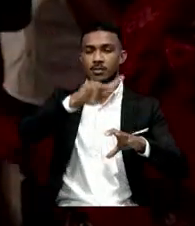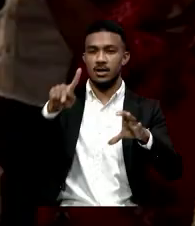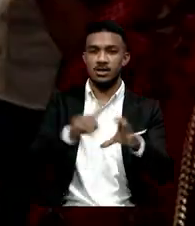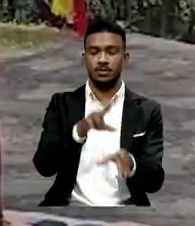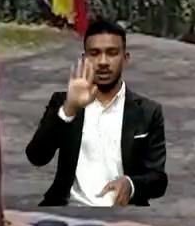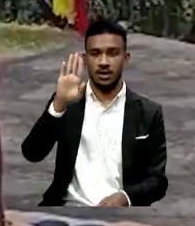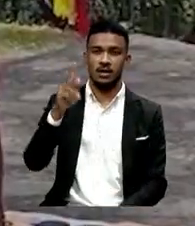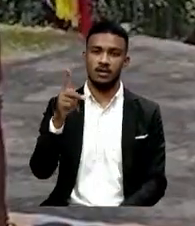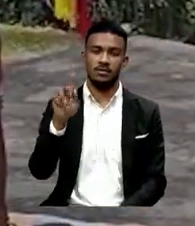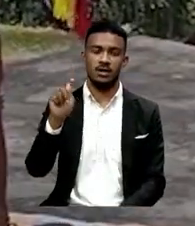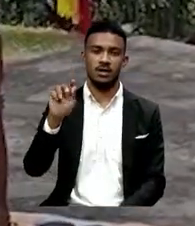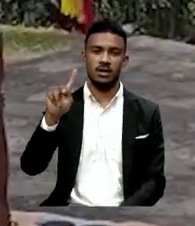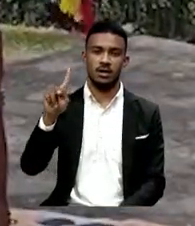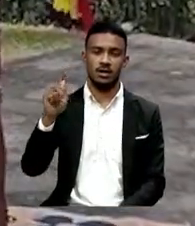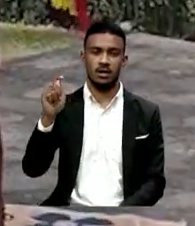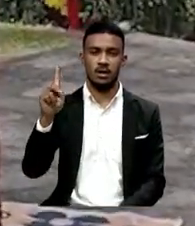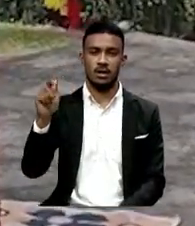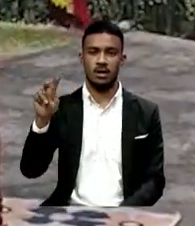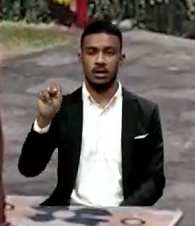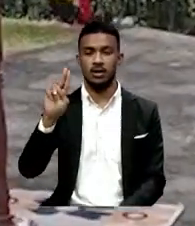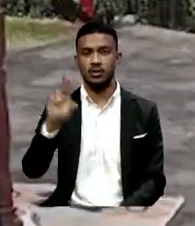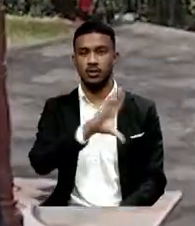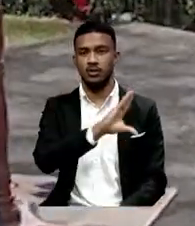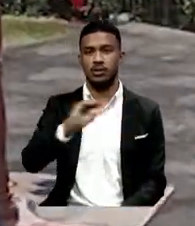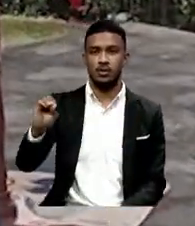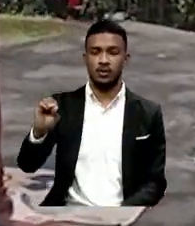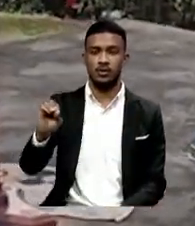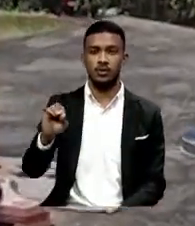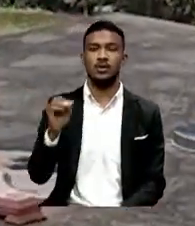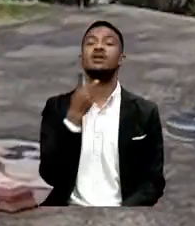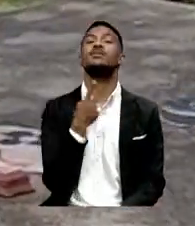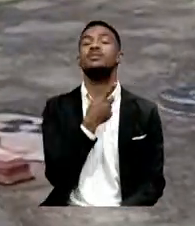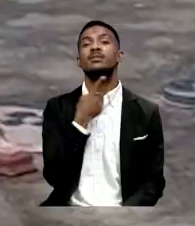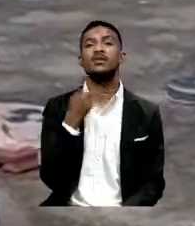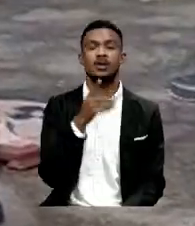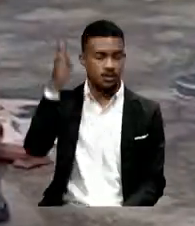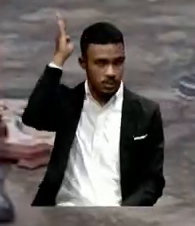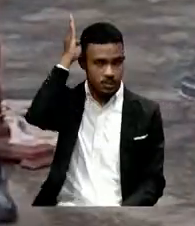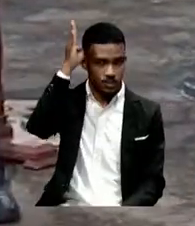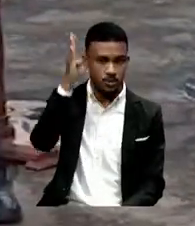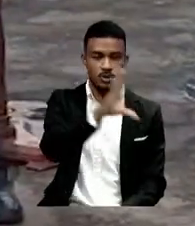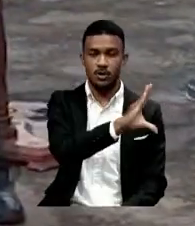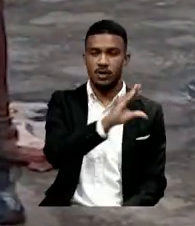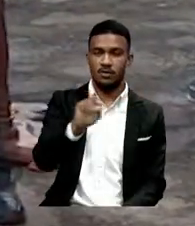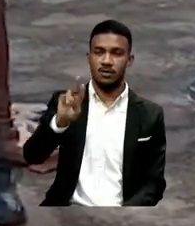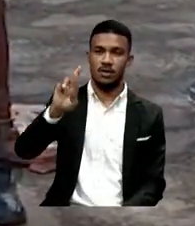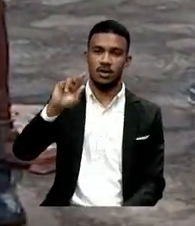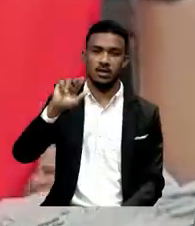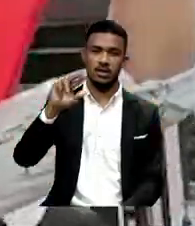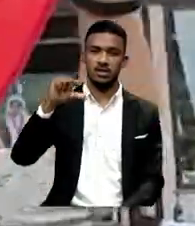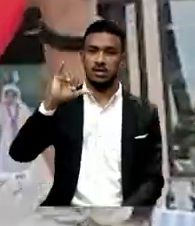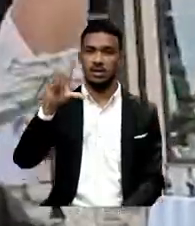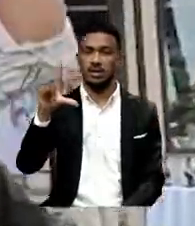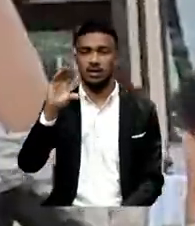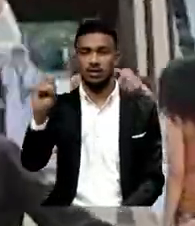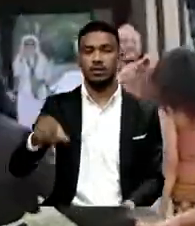ba consistório Dom Virgílio Cardeal do Carmo da Silva, SDB. Líder nacional ne lori Presidente Republika Nenaran agradece Batimoroan